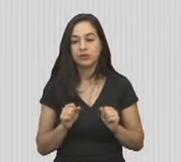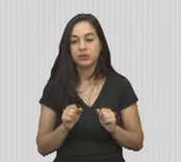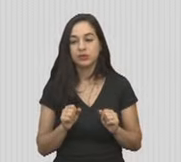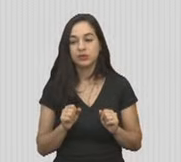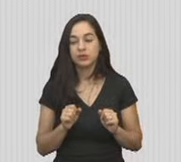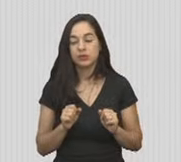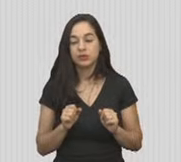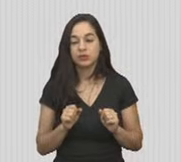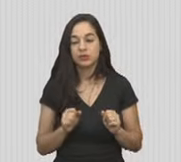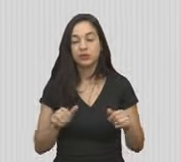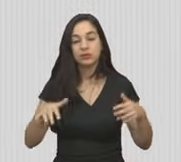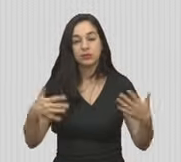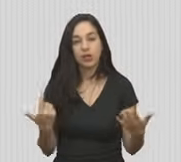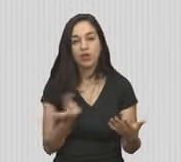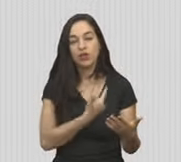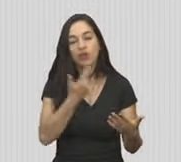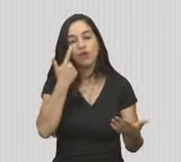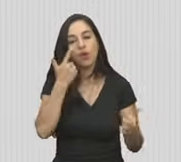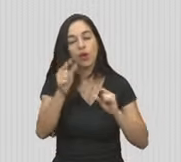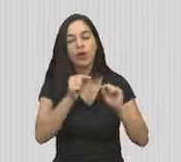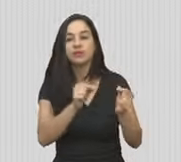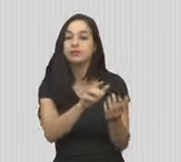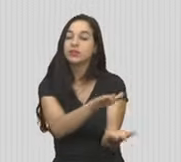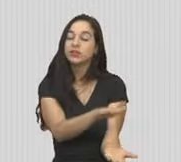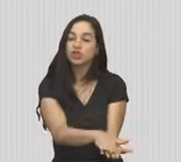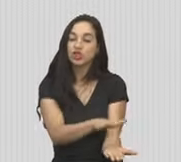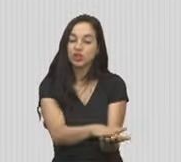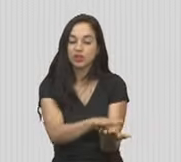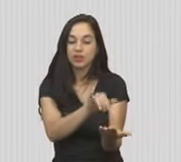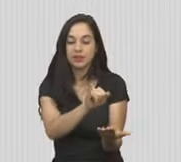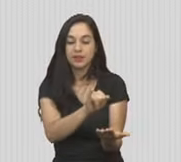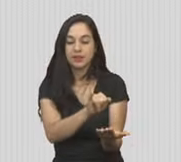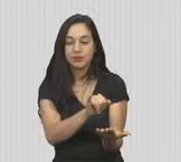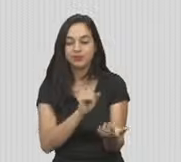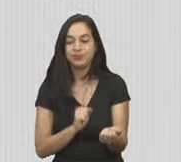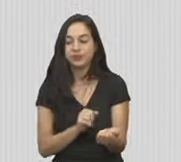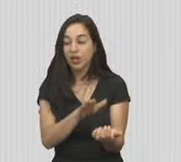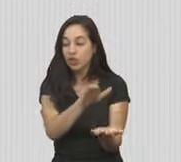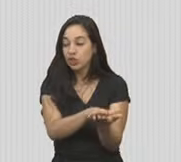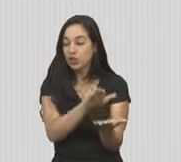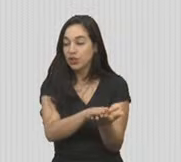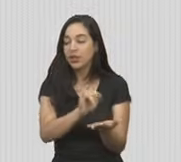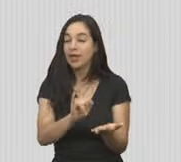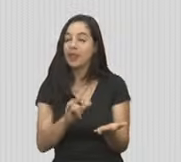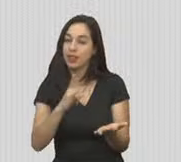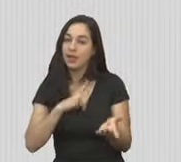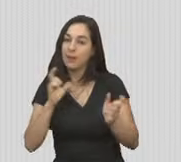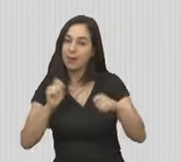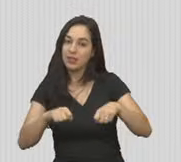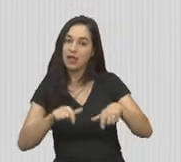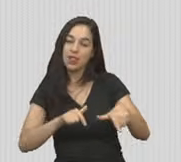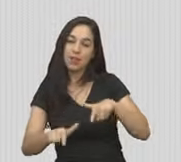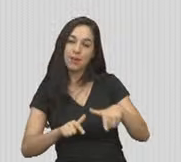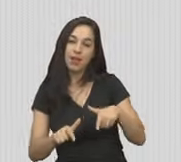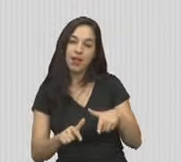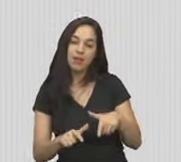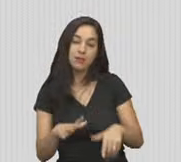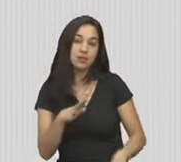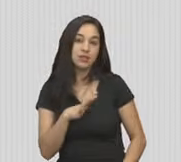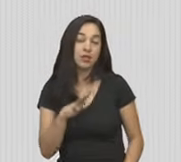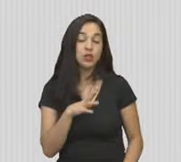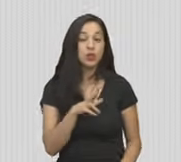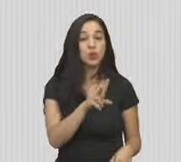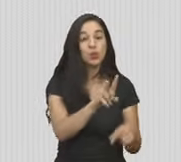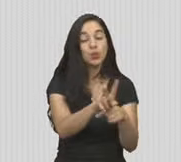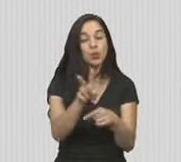E aí, o que a gente vê? Jacareí tendo a possibilidade de trabalhar isso e ser uma cidade sentinela. Ou seja,